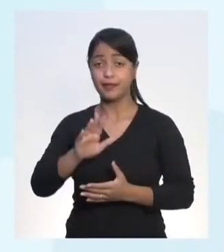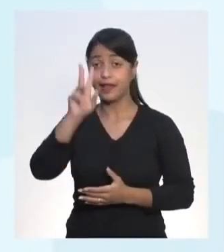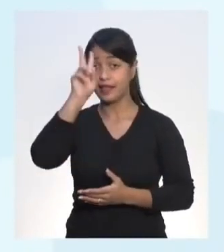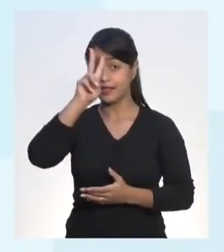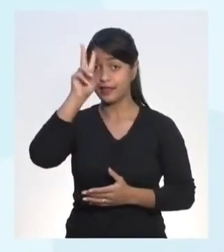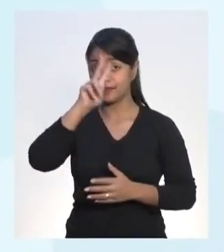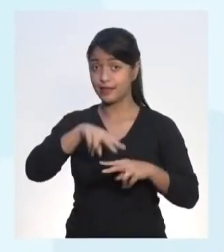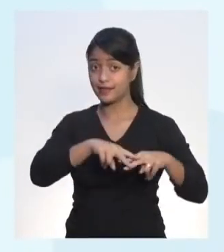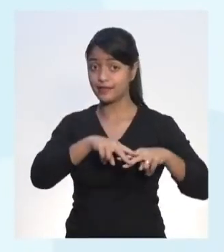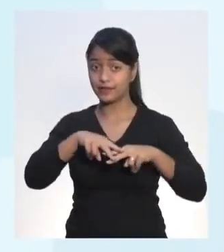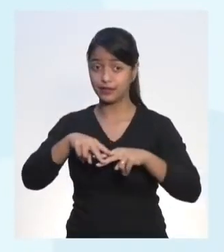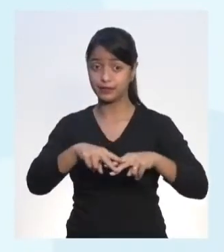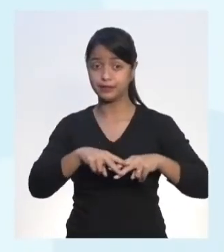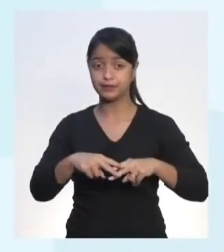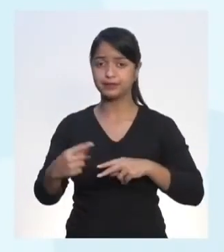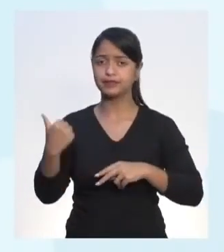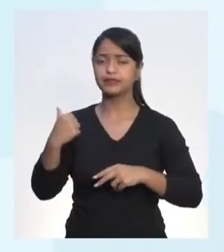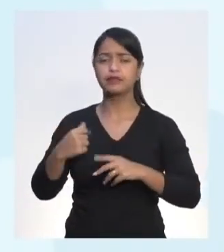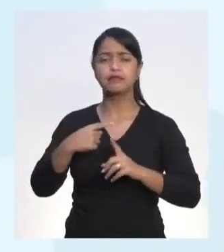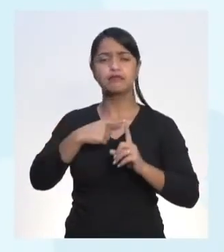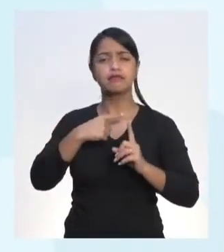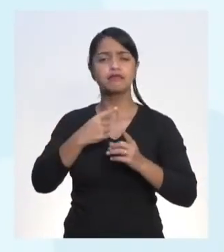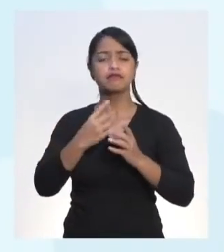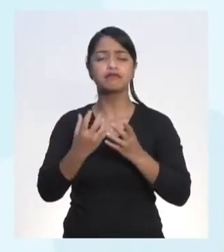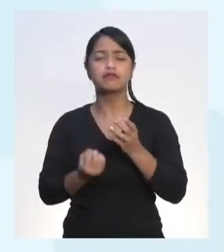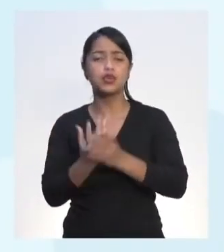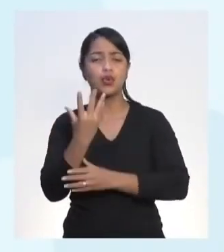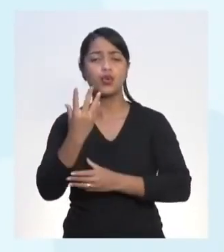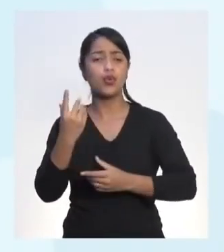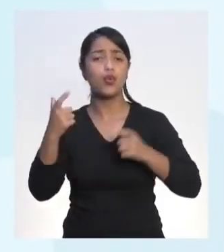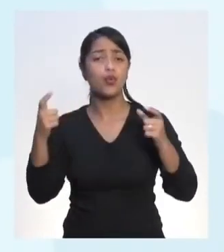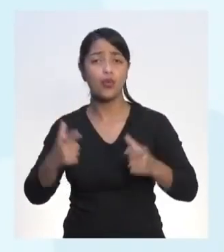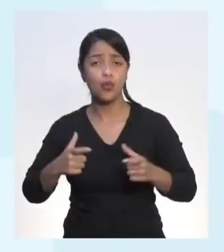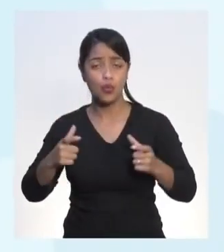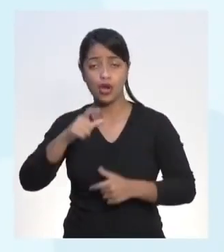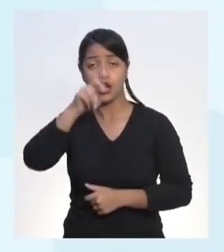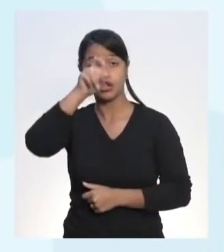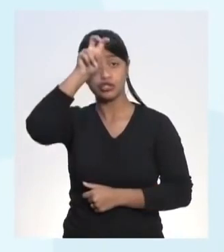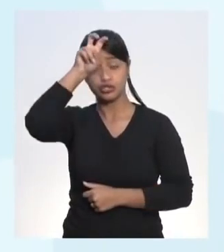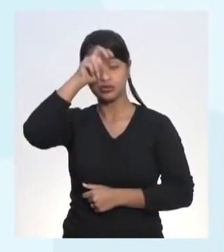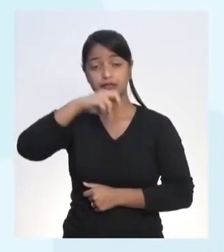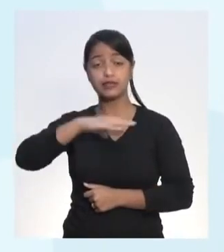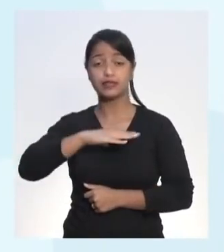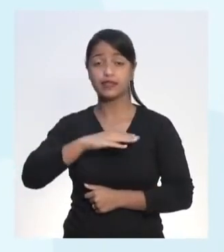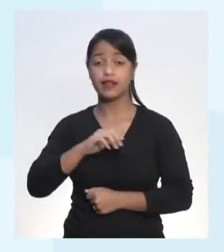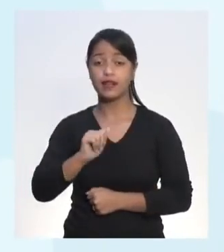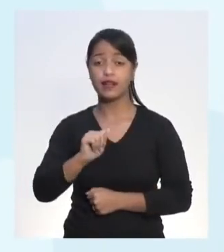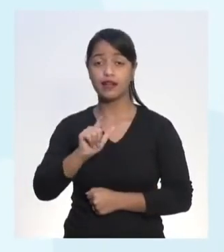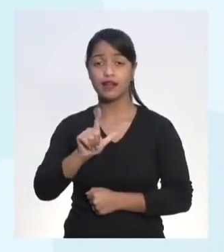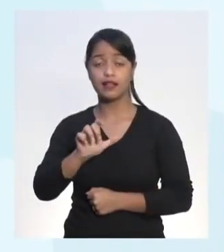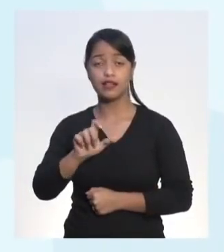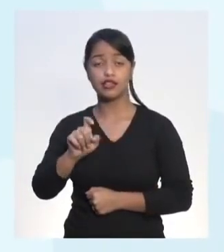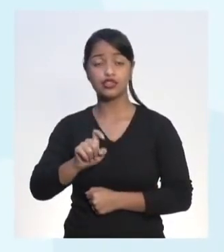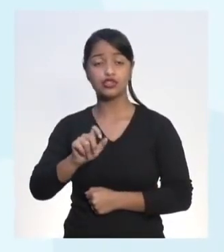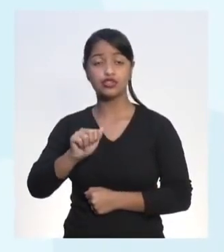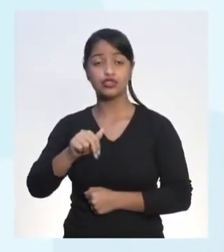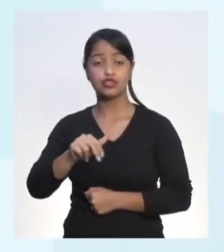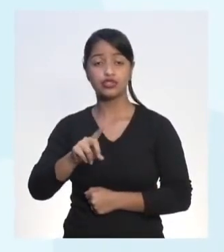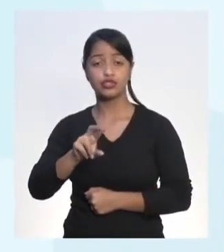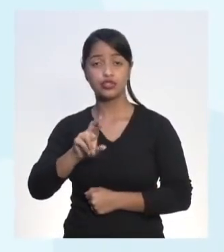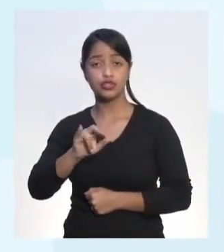Então, as regras de sinais surgiram em Alexandria, né, na cidade do Egito, com Diofanto,